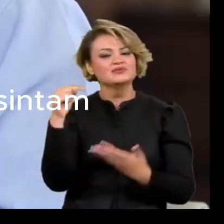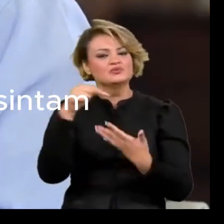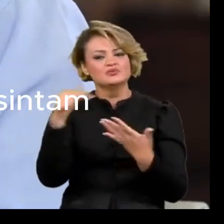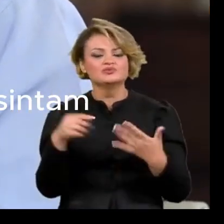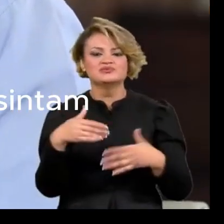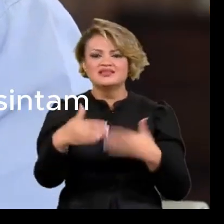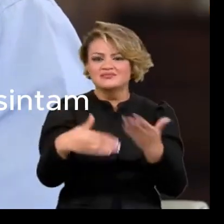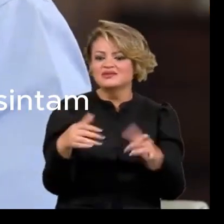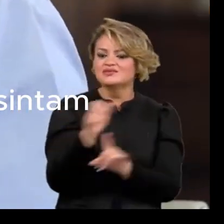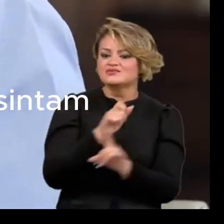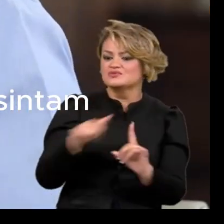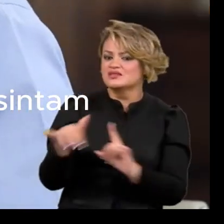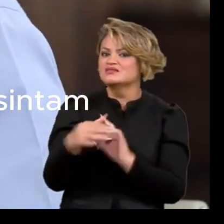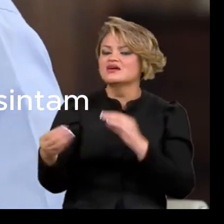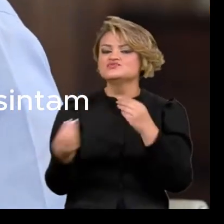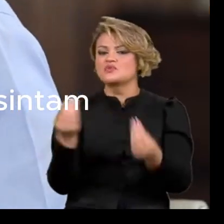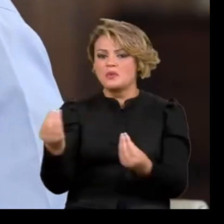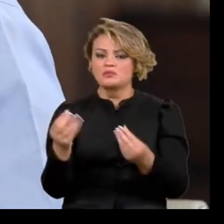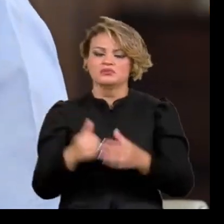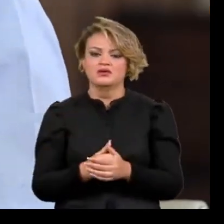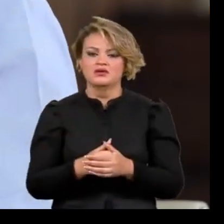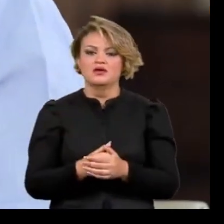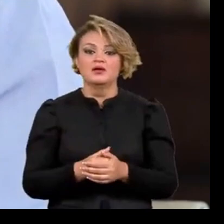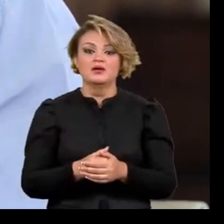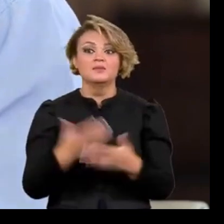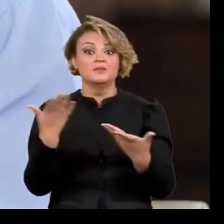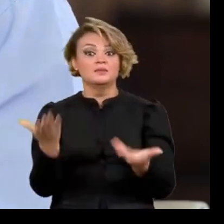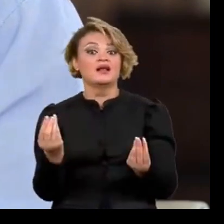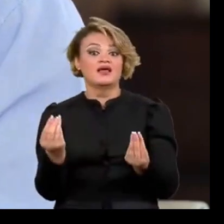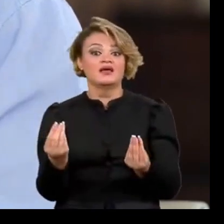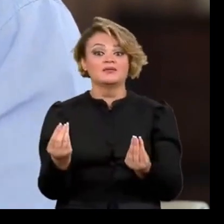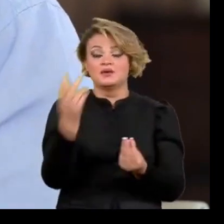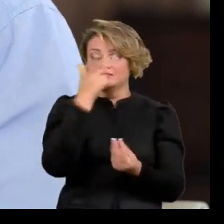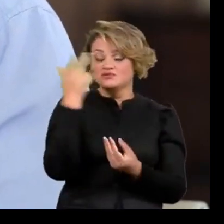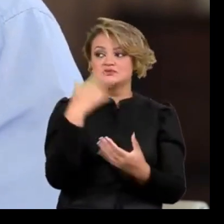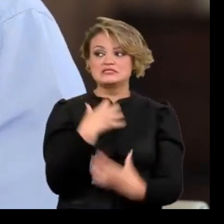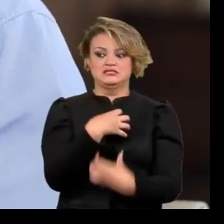poder fazer com que as pessoas se sintam contempladas pelo governo